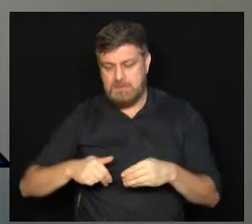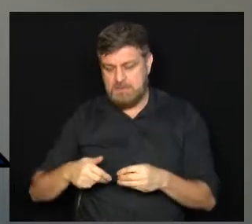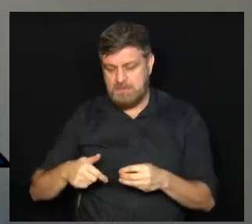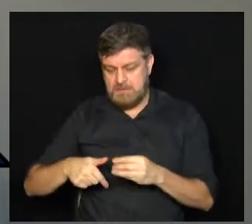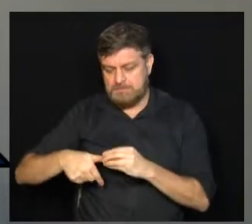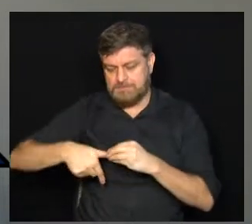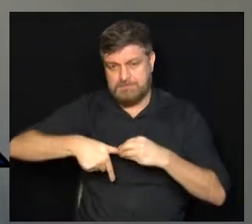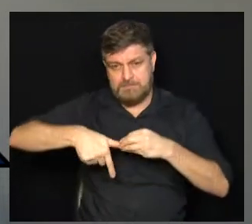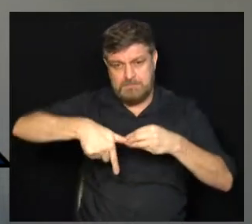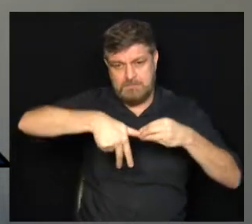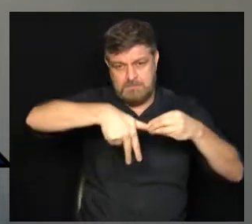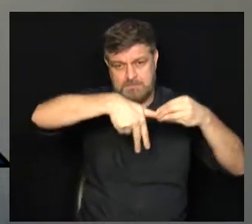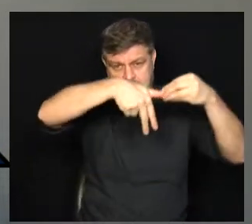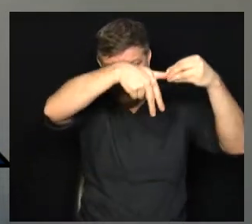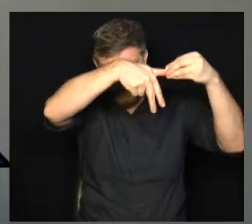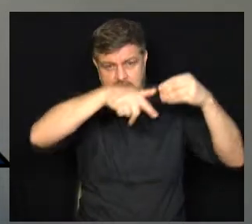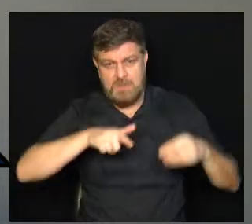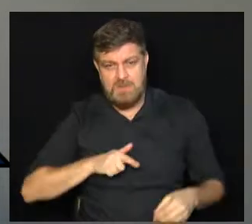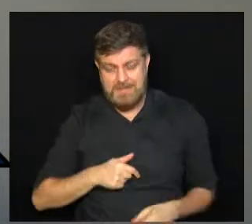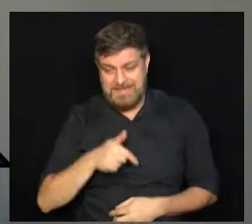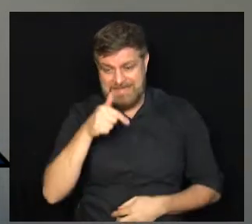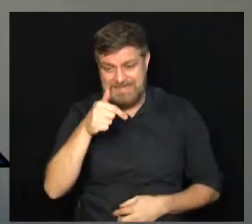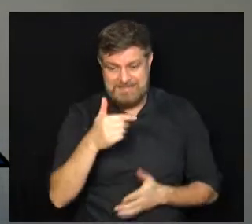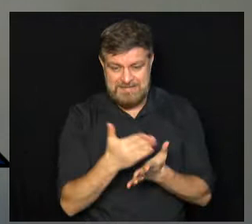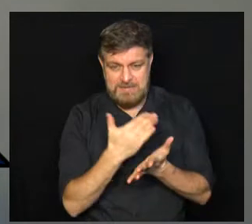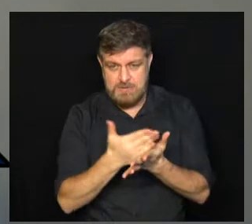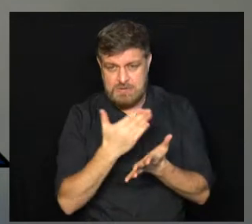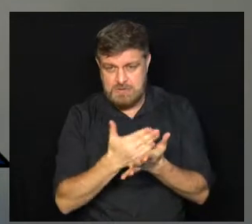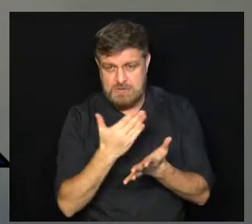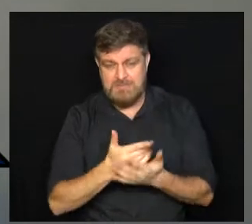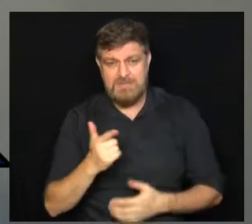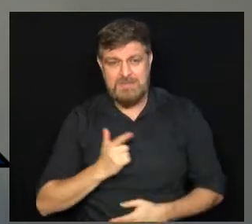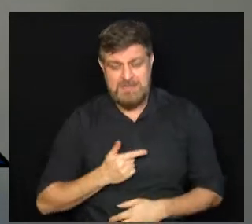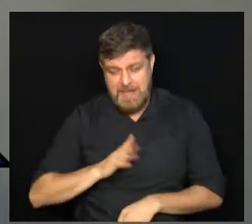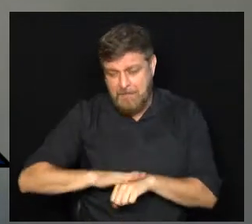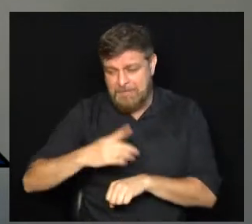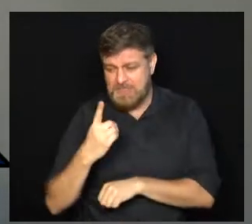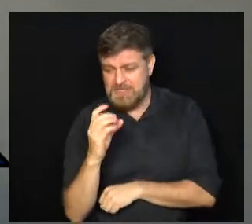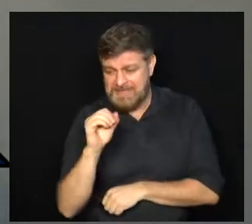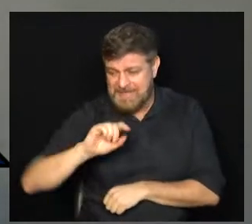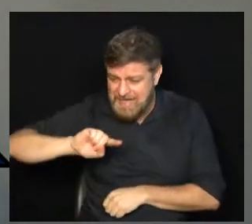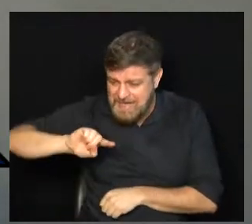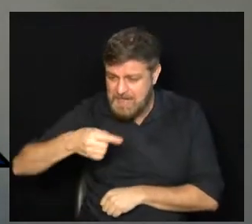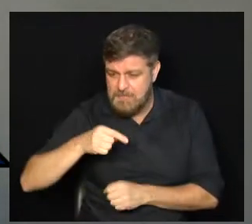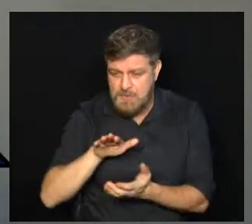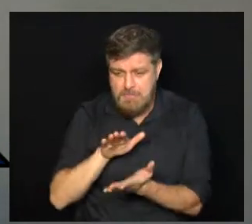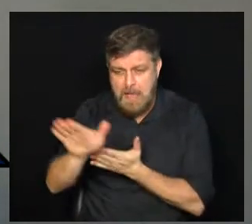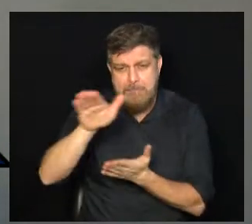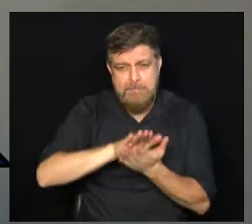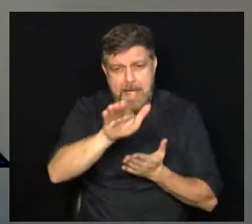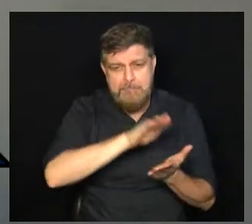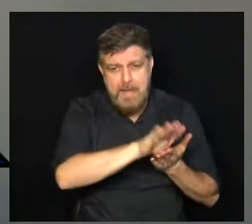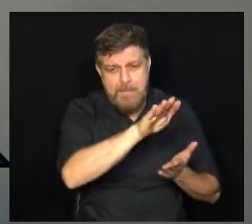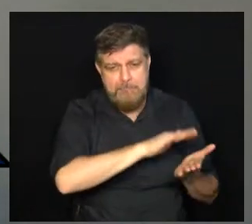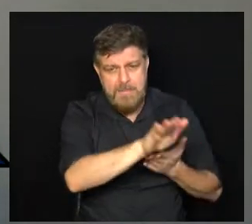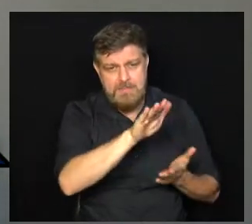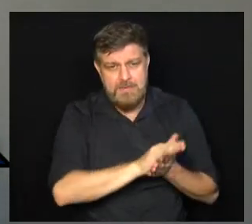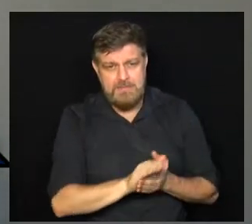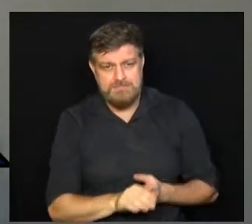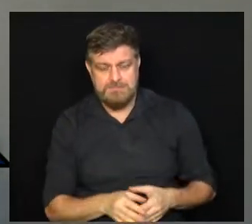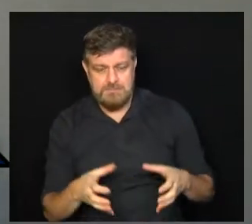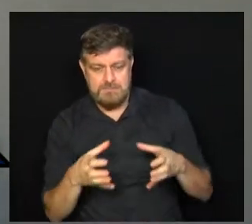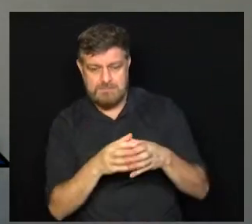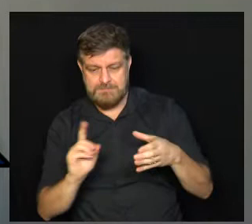Possui 7 livros publicados, com mais de 10 mil exemplares impressos. É membro do